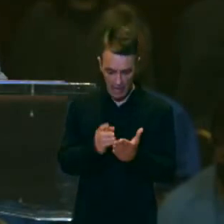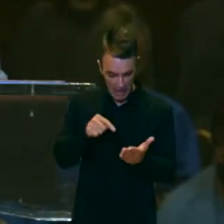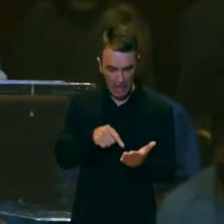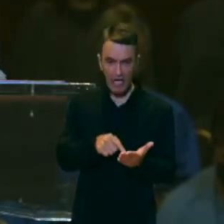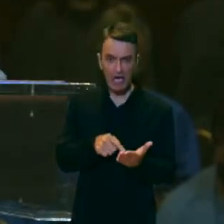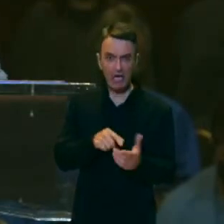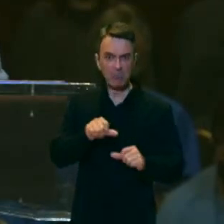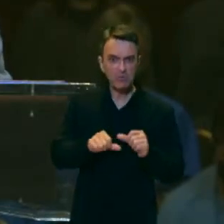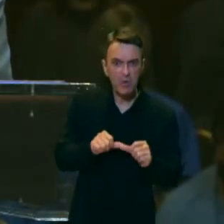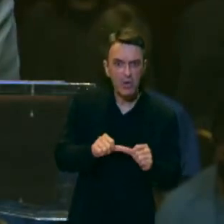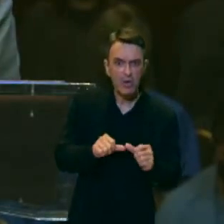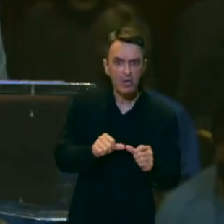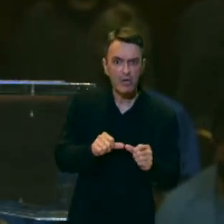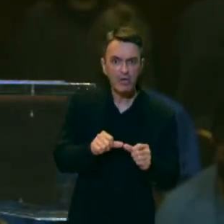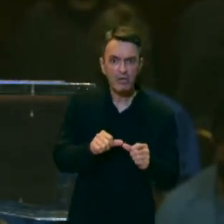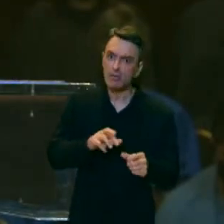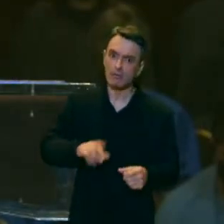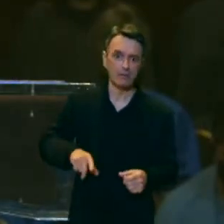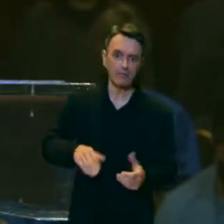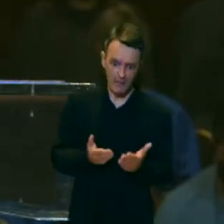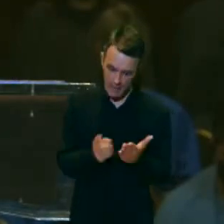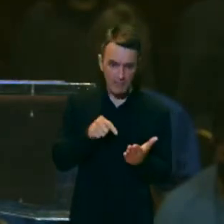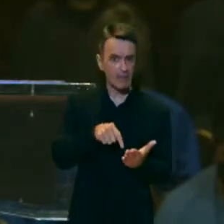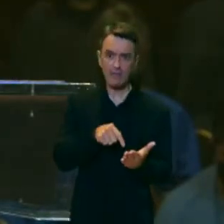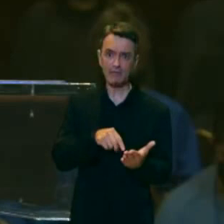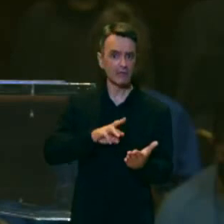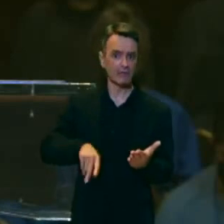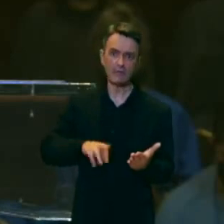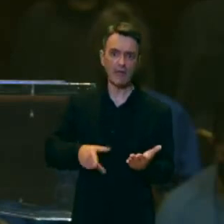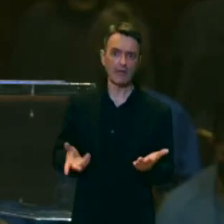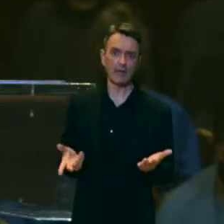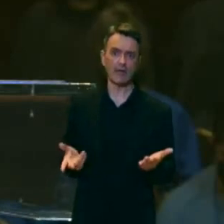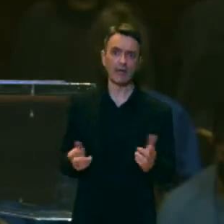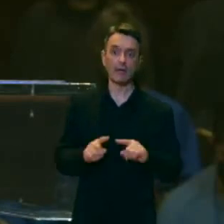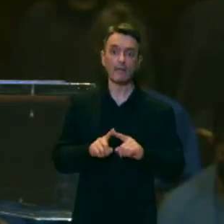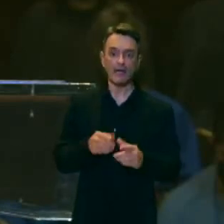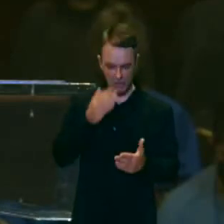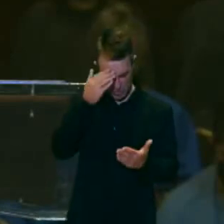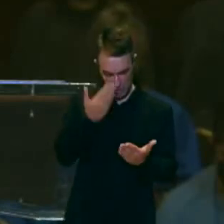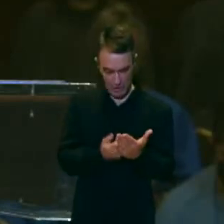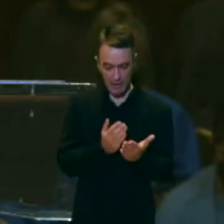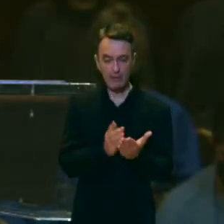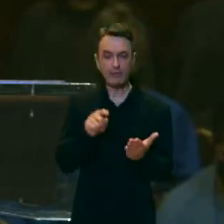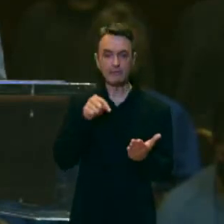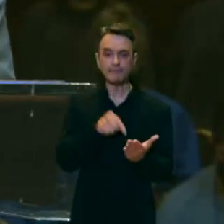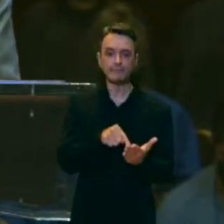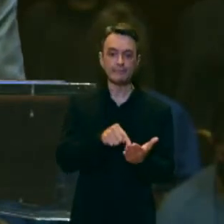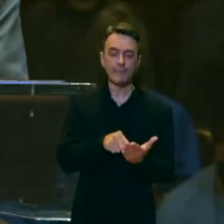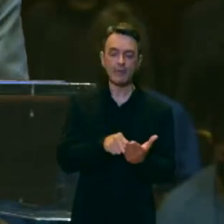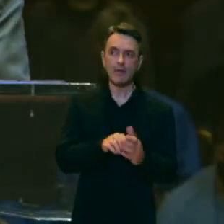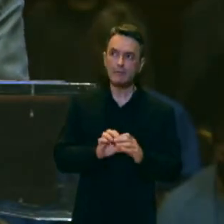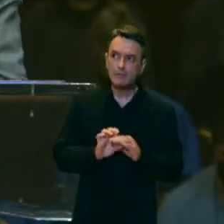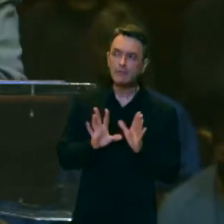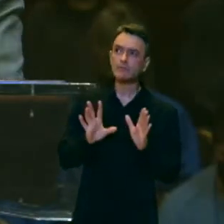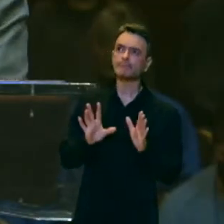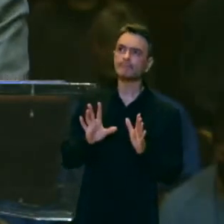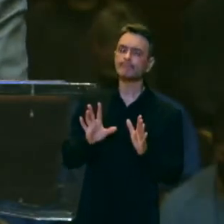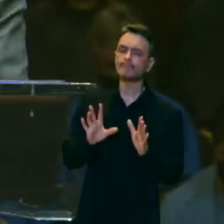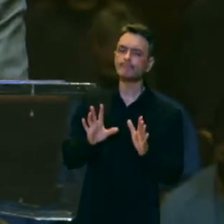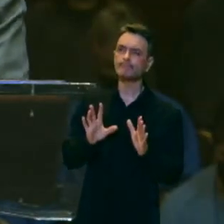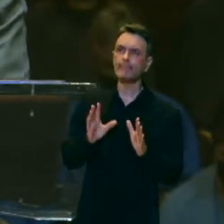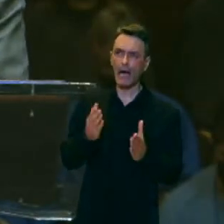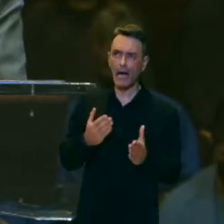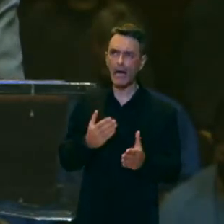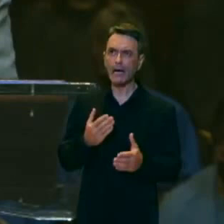de Deus. Mas se você acredita que elas são a palavra de Deus, então nós precisamos permitir que elas sejam um